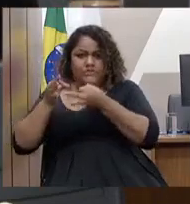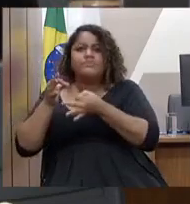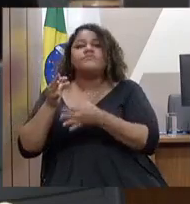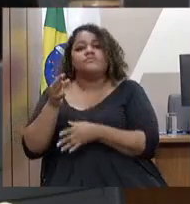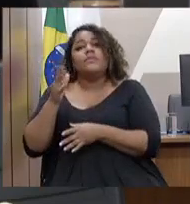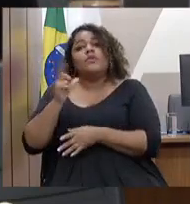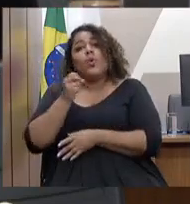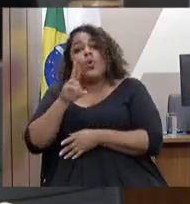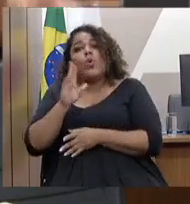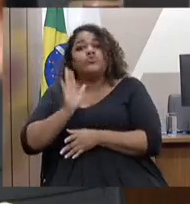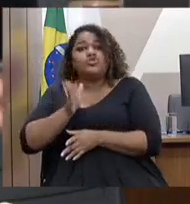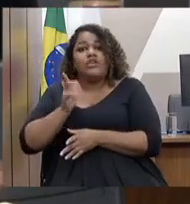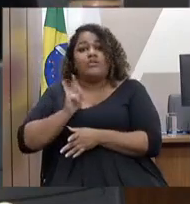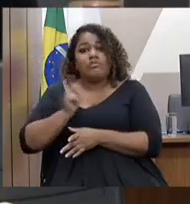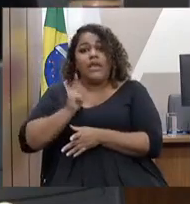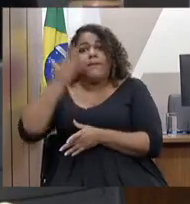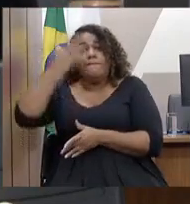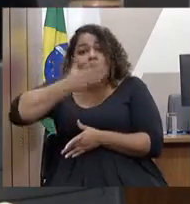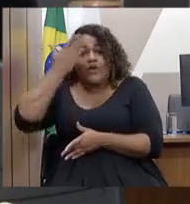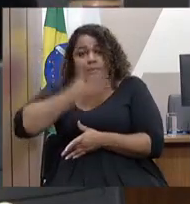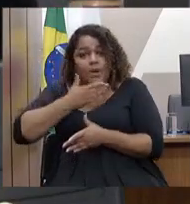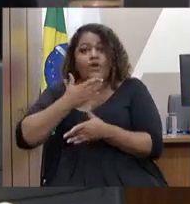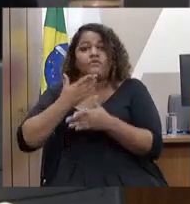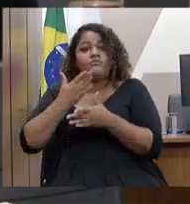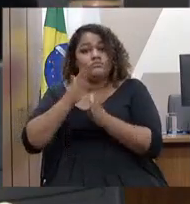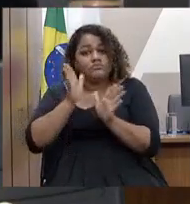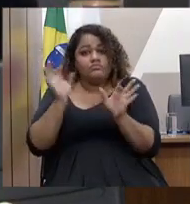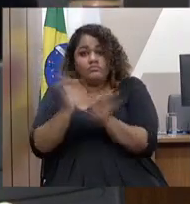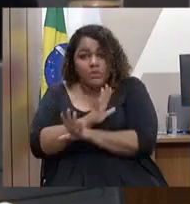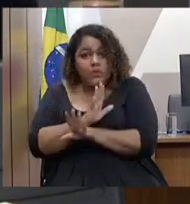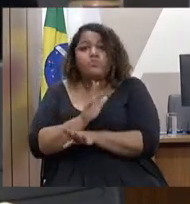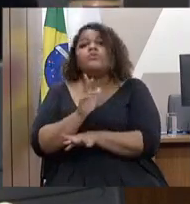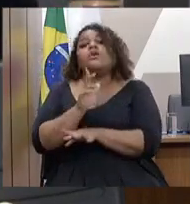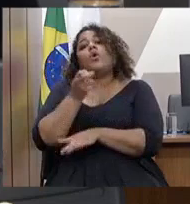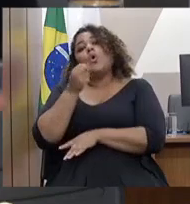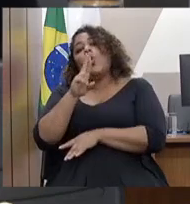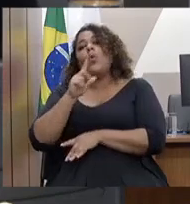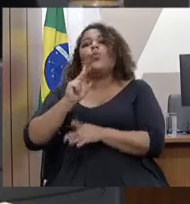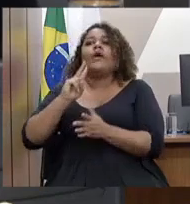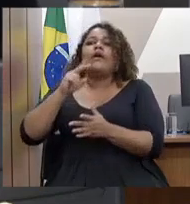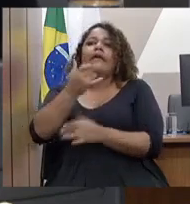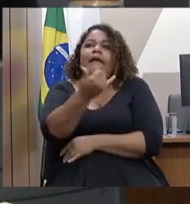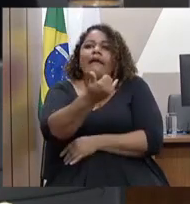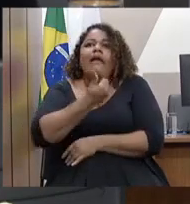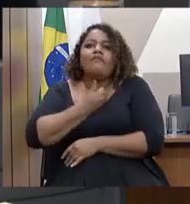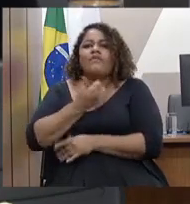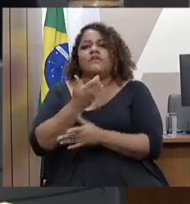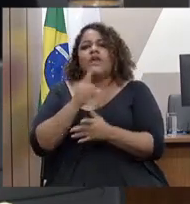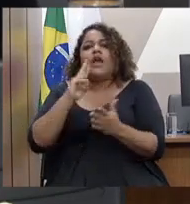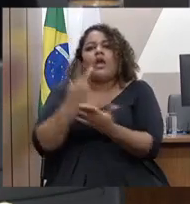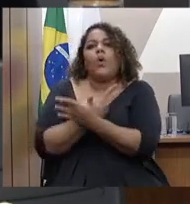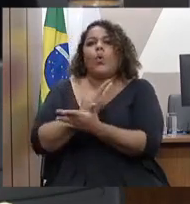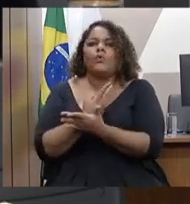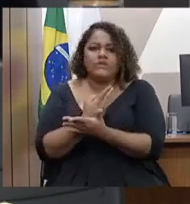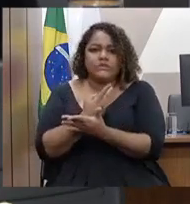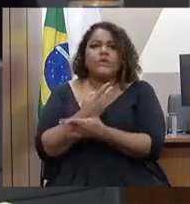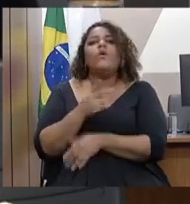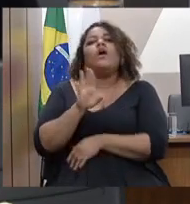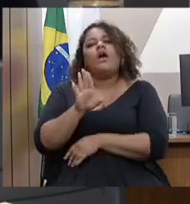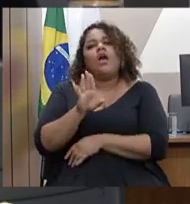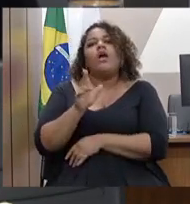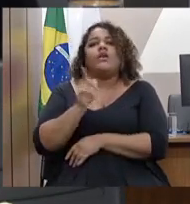provas suficientes ou também quando não tem né chega notícia de acidente pra gente que qualquer denúncia pode ser encaminhada ao mpt